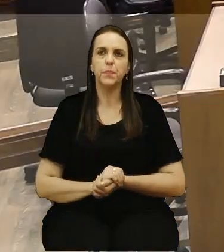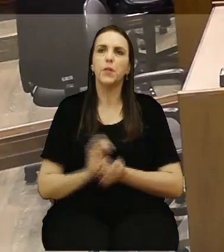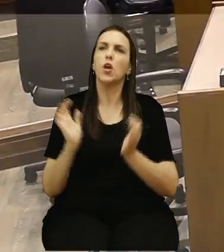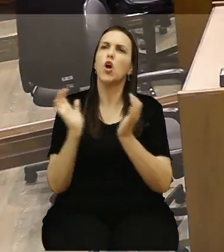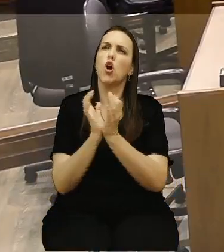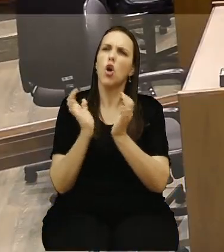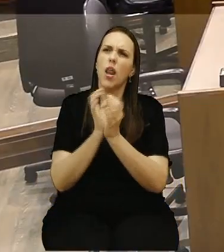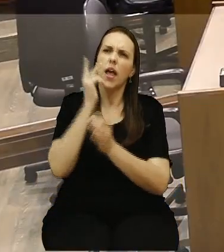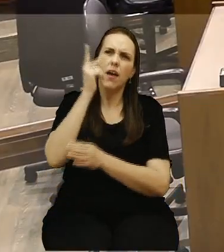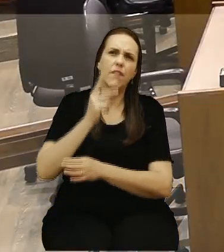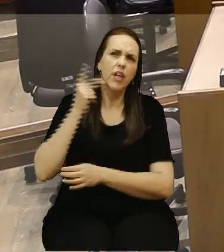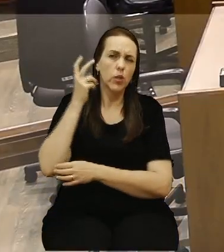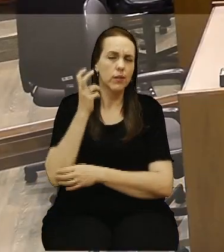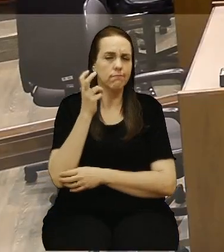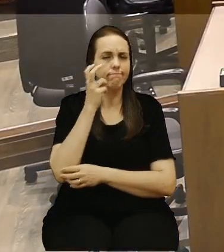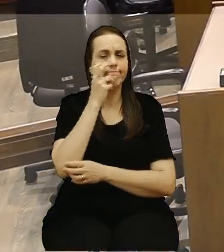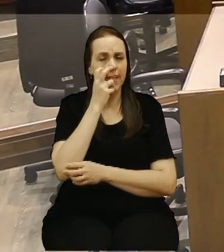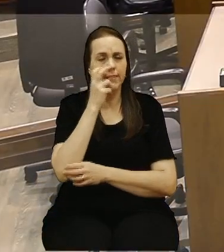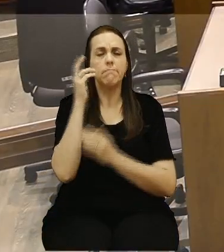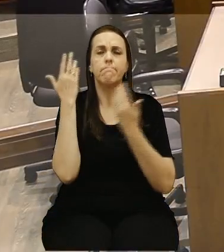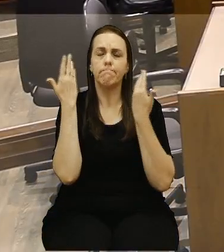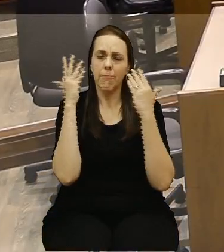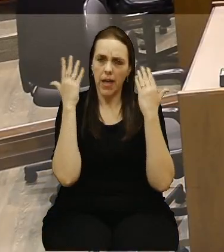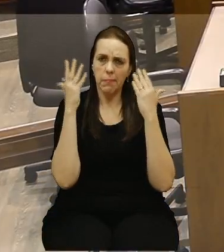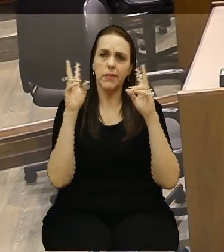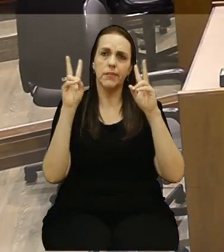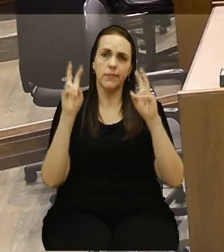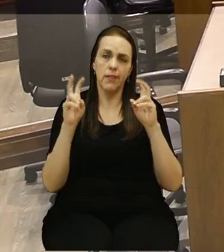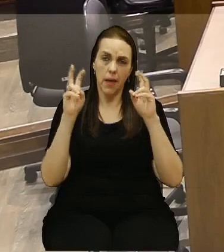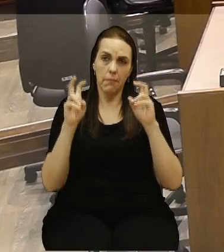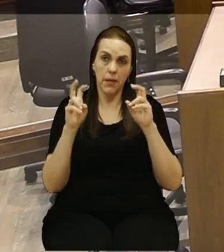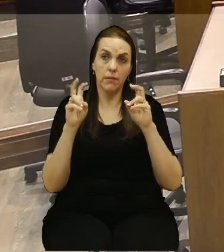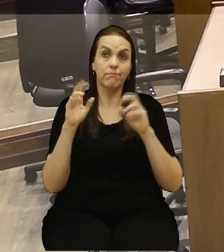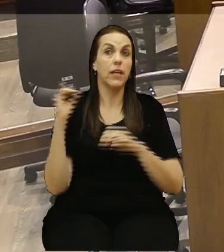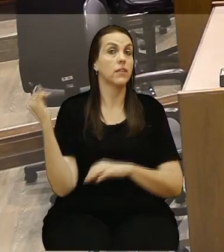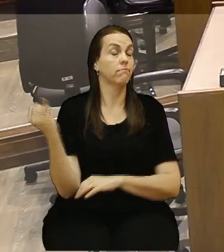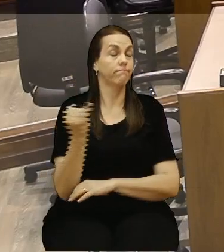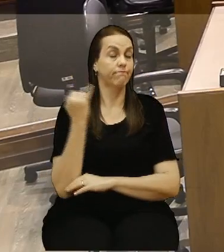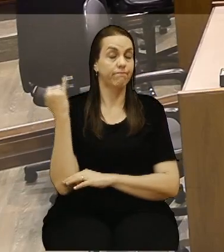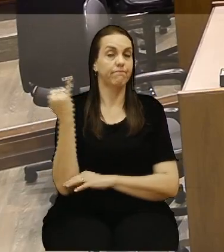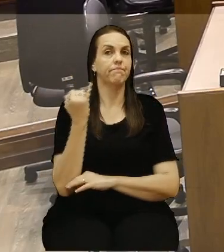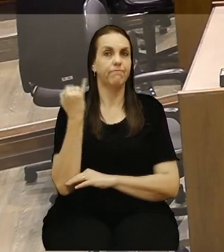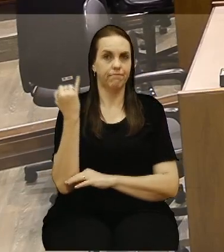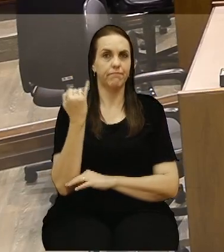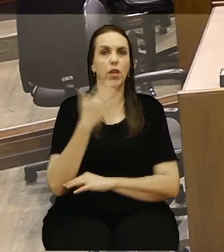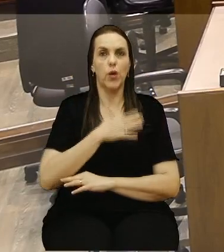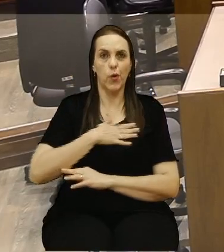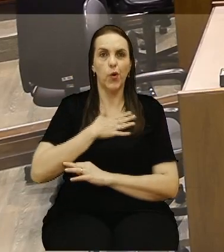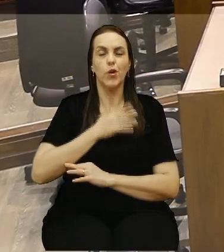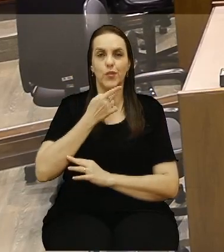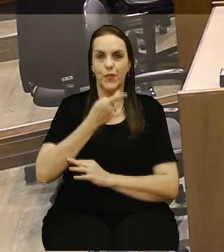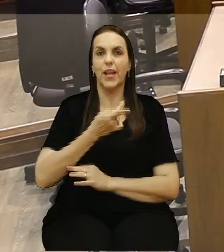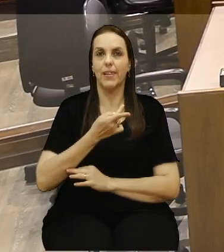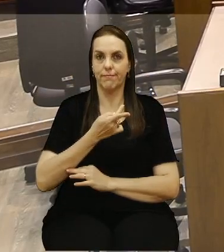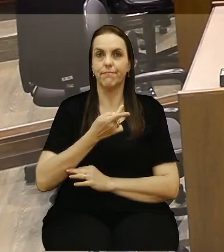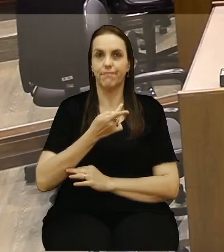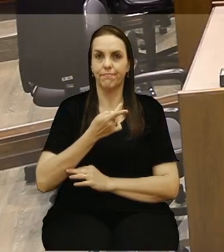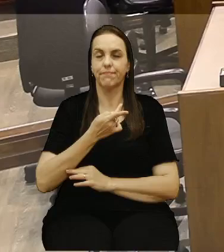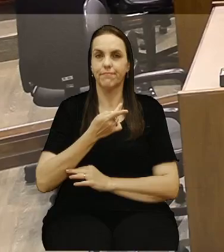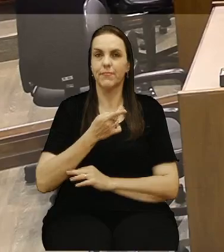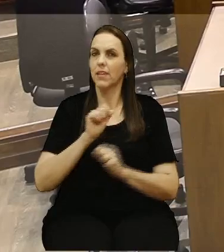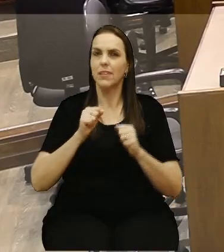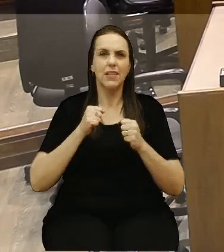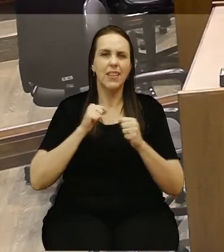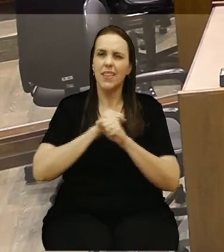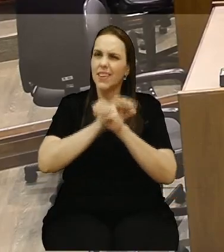vereadora Andressa, parabéns pelo tema. E algo muito importante, tá? Que eu gosto de frisar e deixar bem transparente e